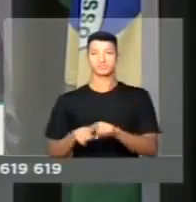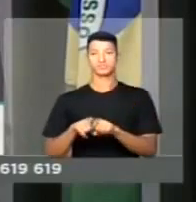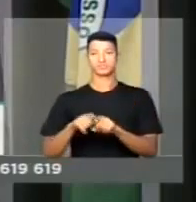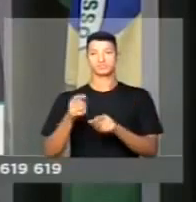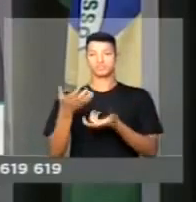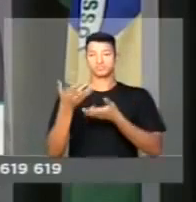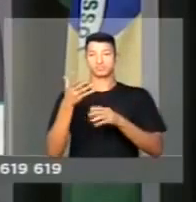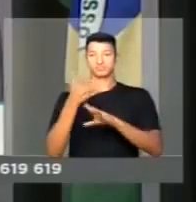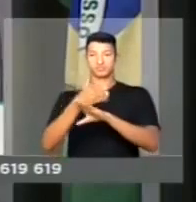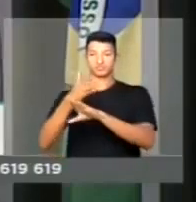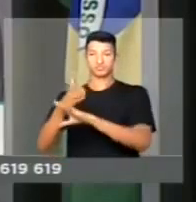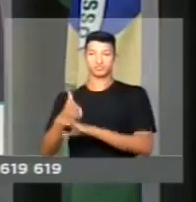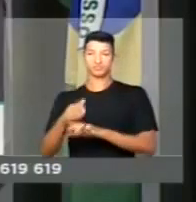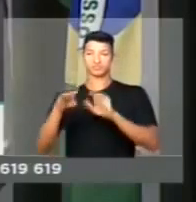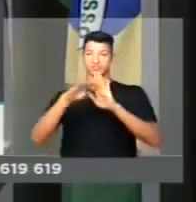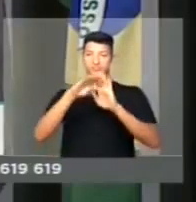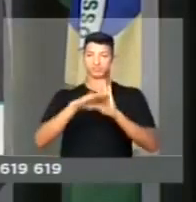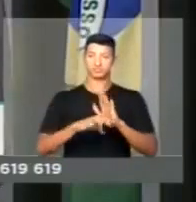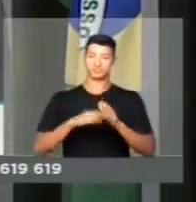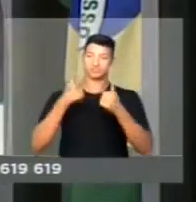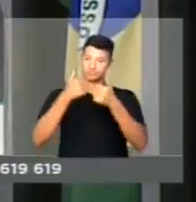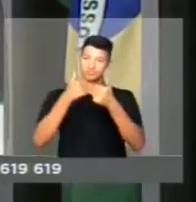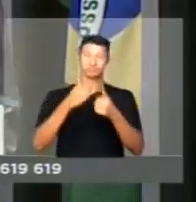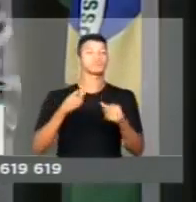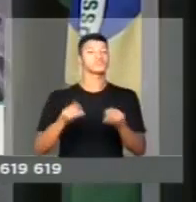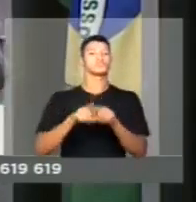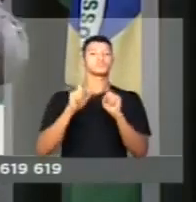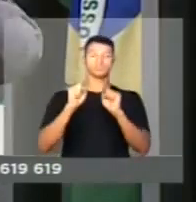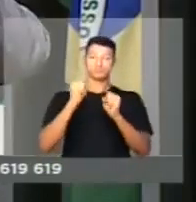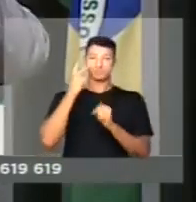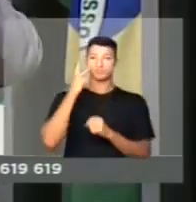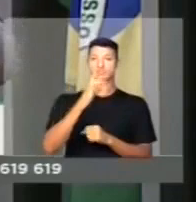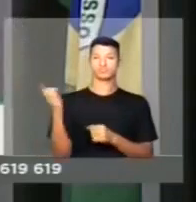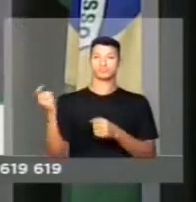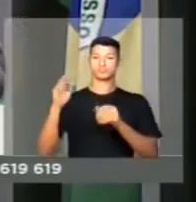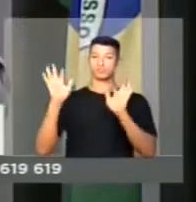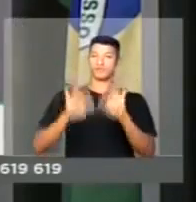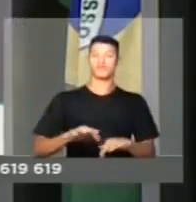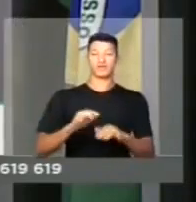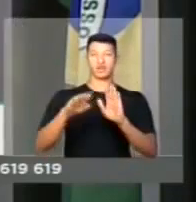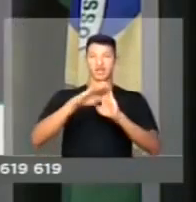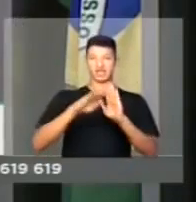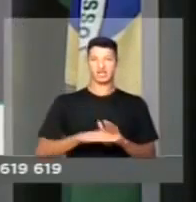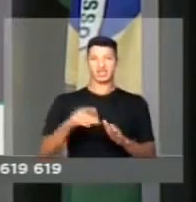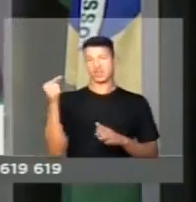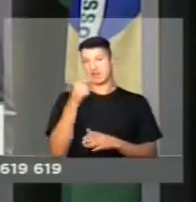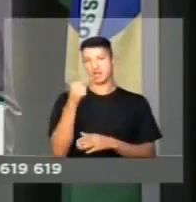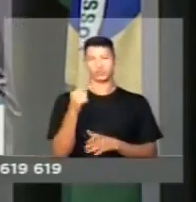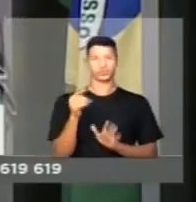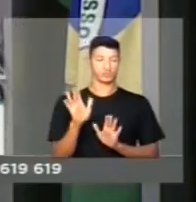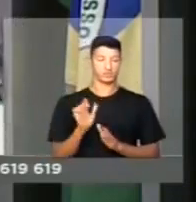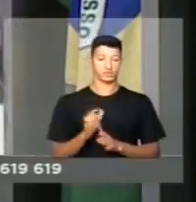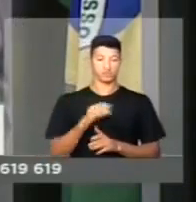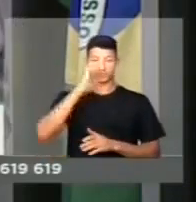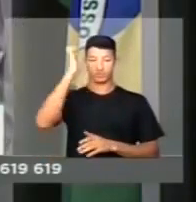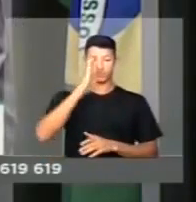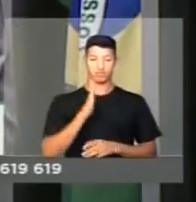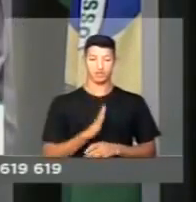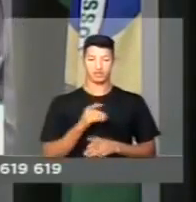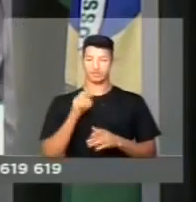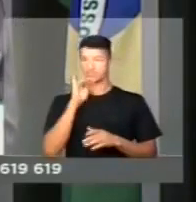quiserem participar da agenda positiva para botar fim a essa agenda negativa, né, que o